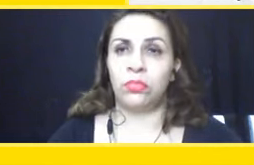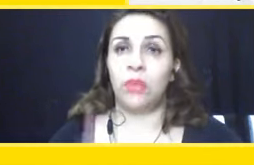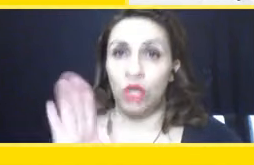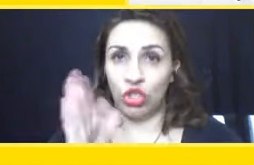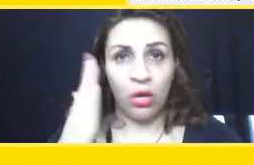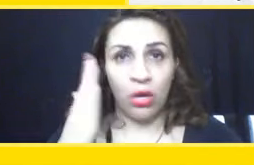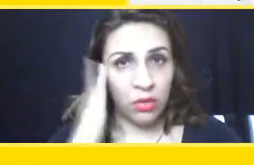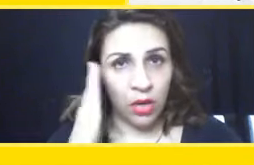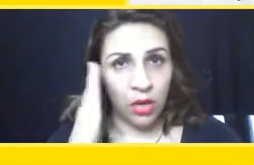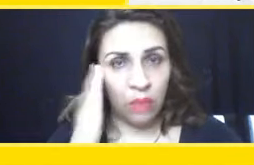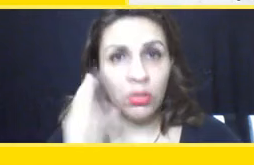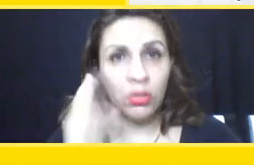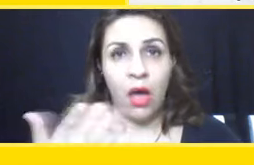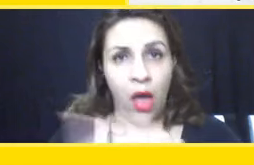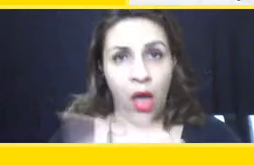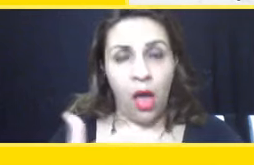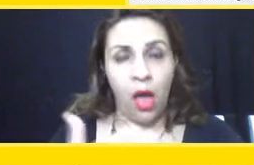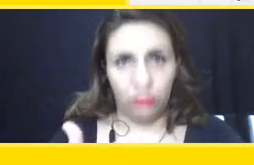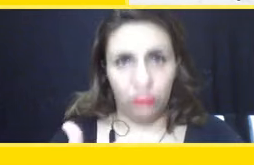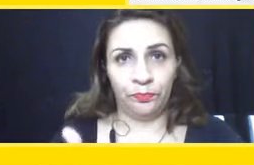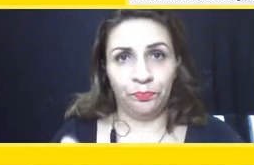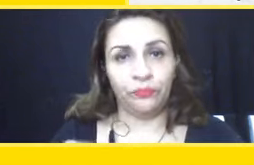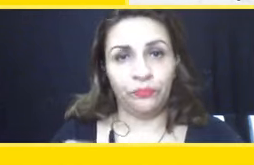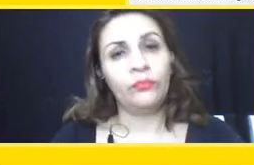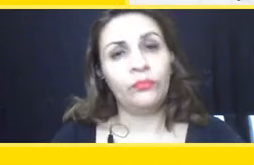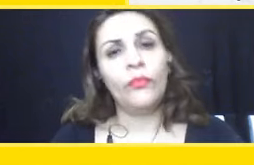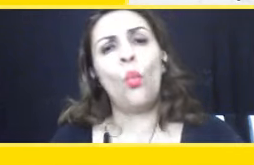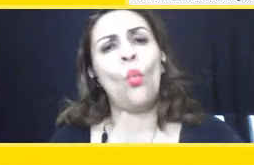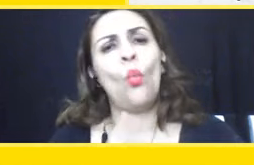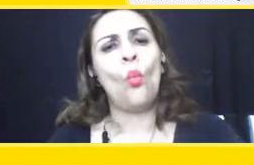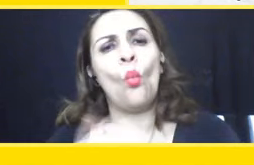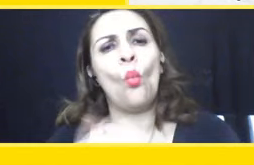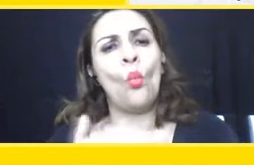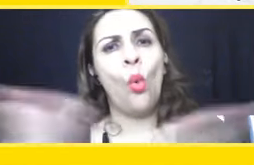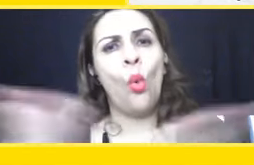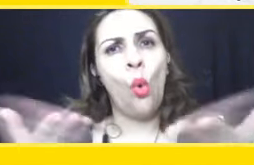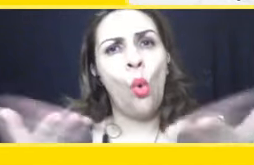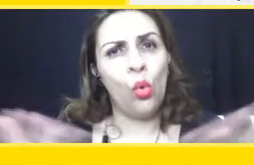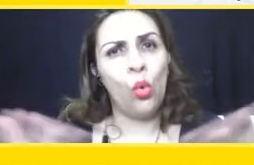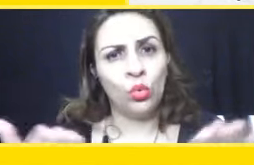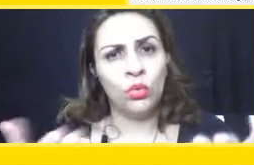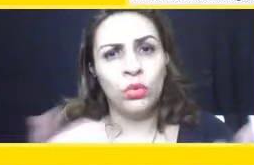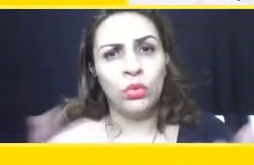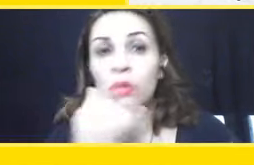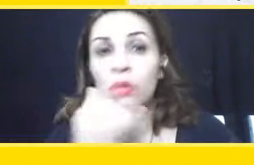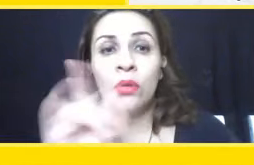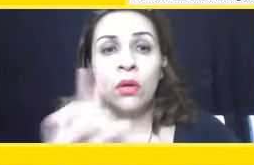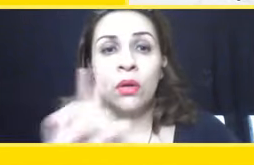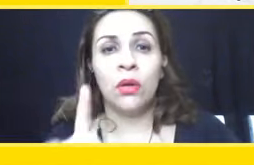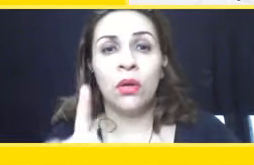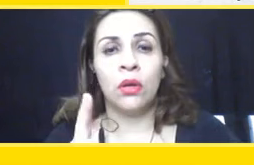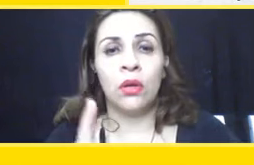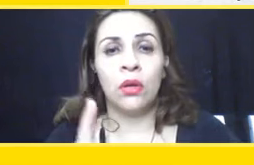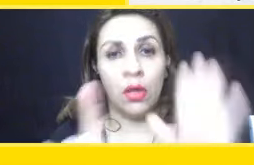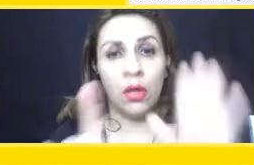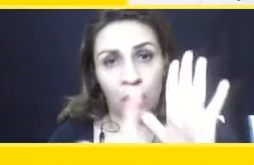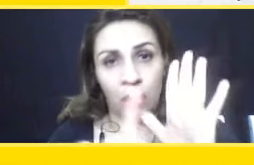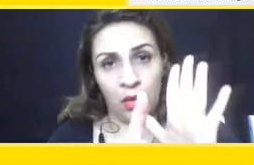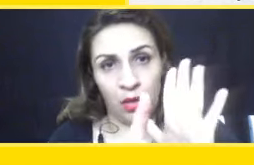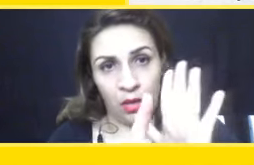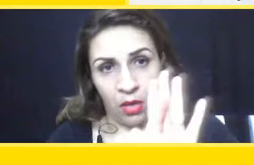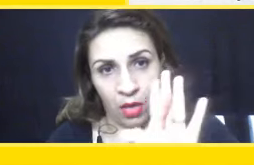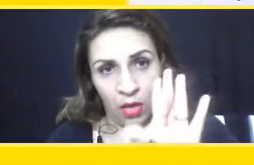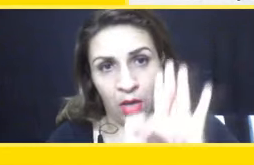agora, que a partir de quando, deputado? A partir de hoje. Ah, não, perdão. A Porque lei tem foi a